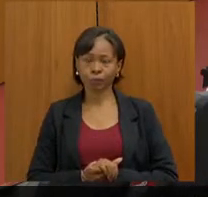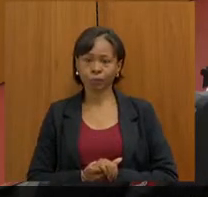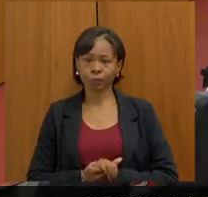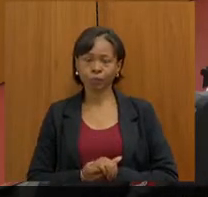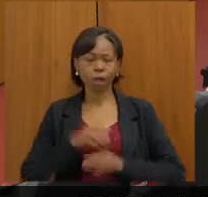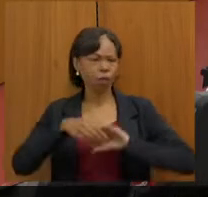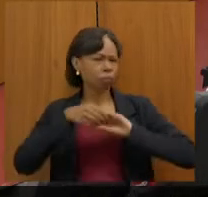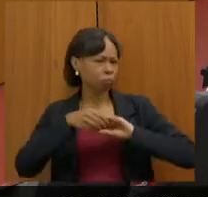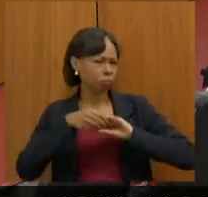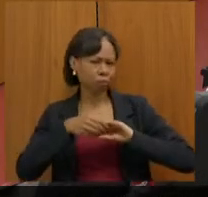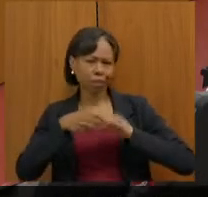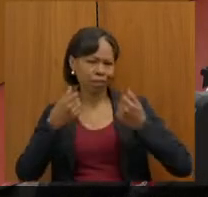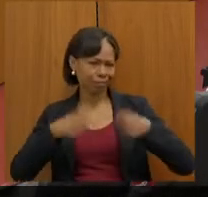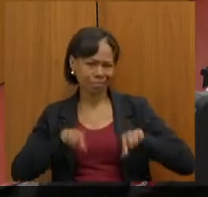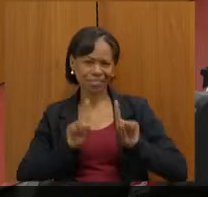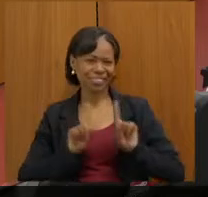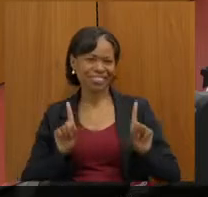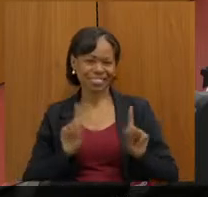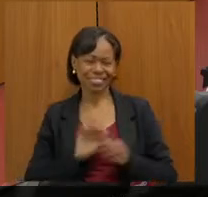pessoais